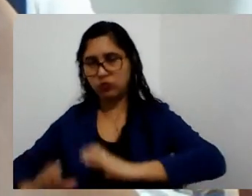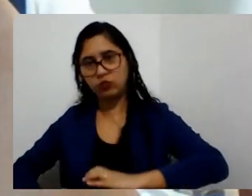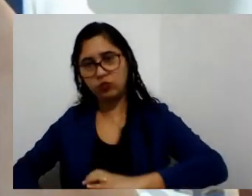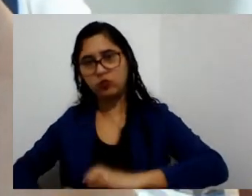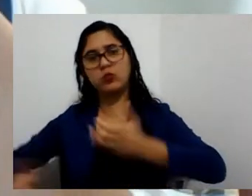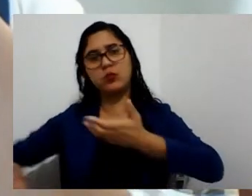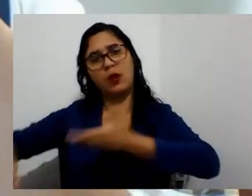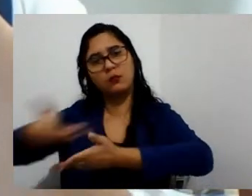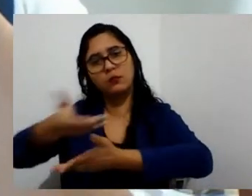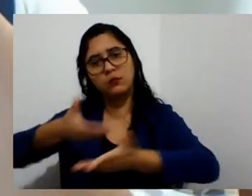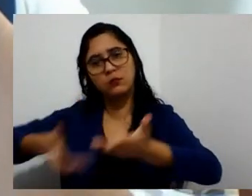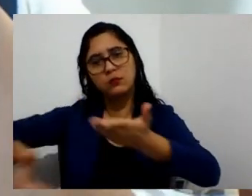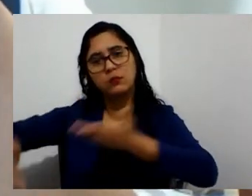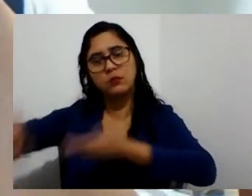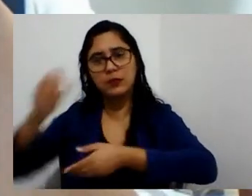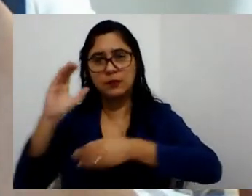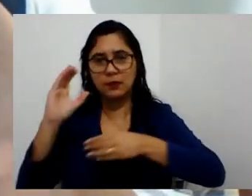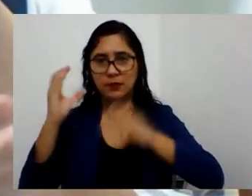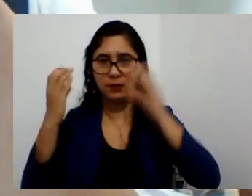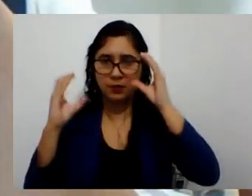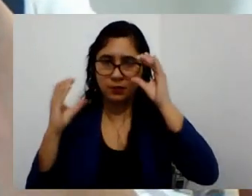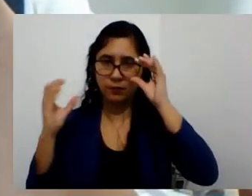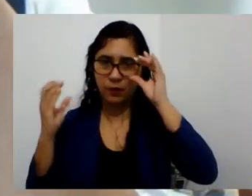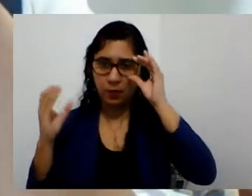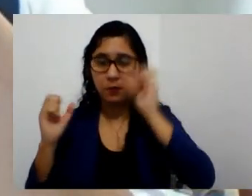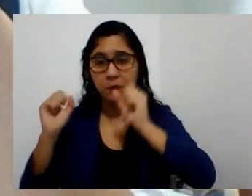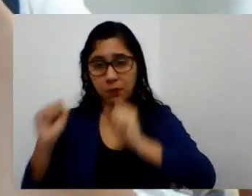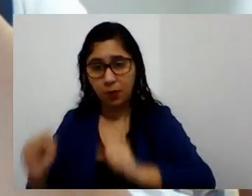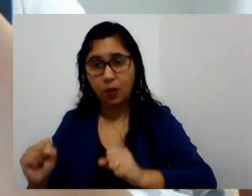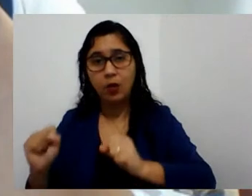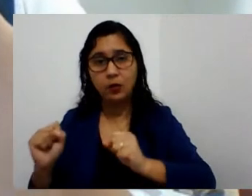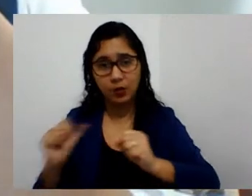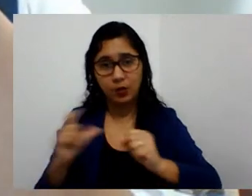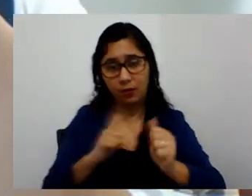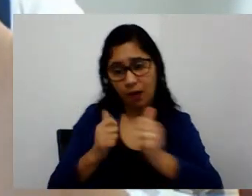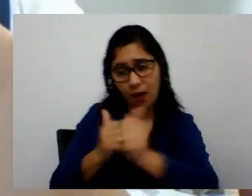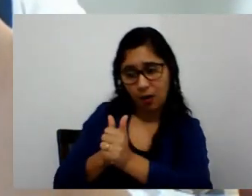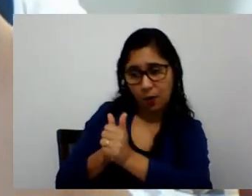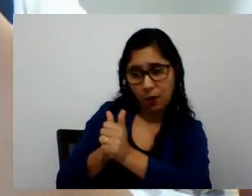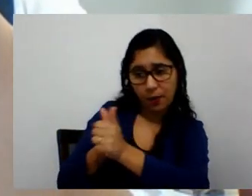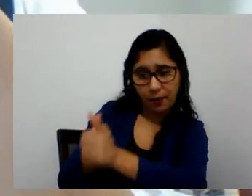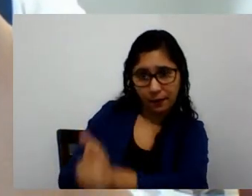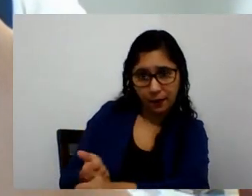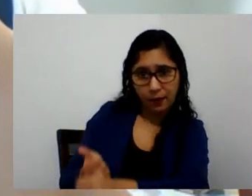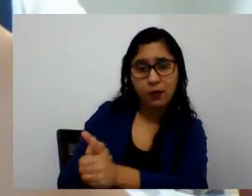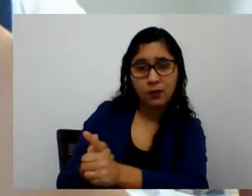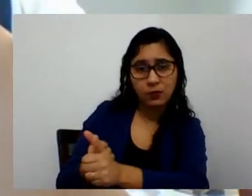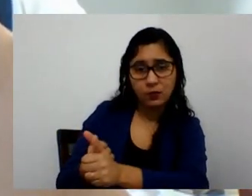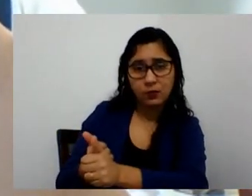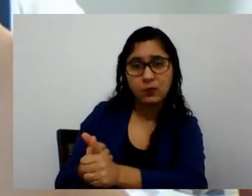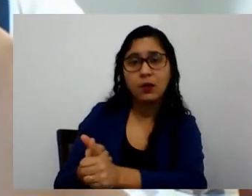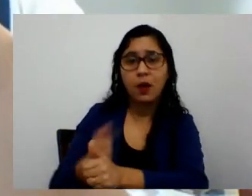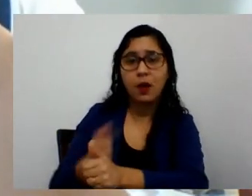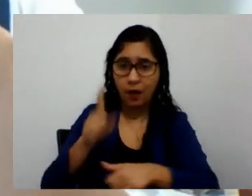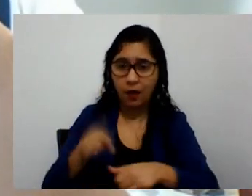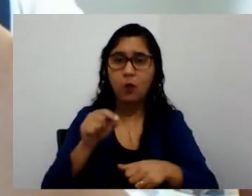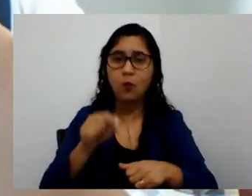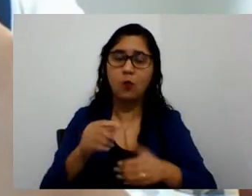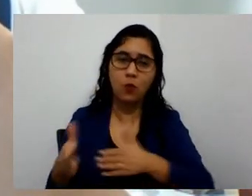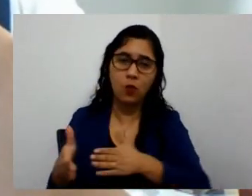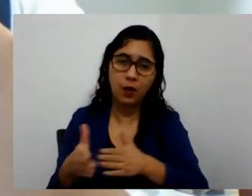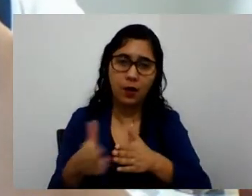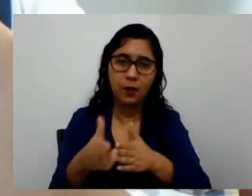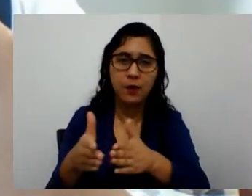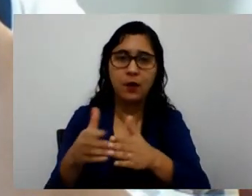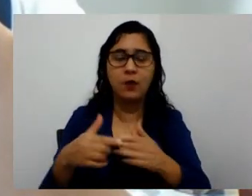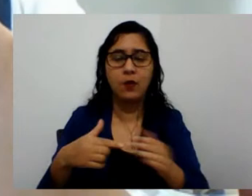partilhadas cientificamente, que possam ser acompanhadas pelos comitês, acho que será o caminho que eu